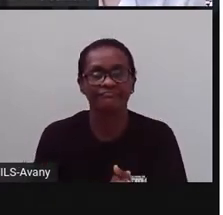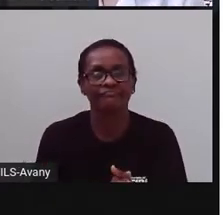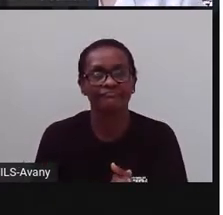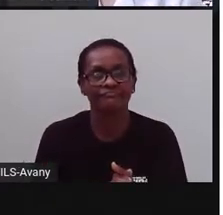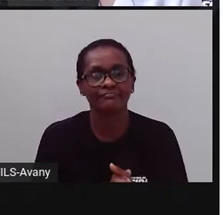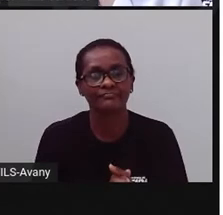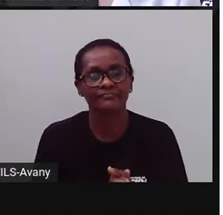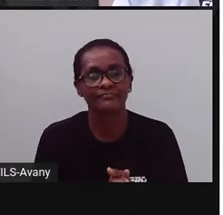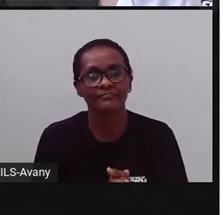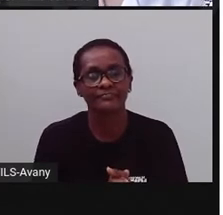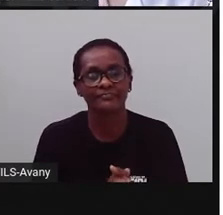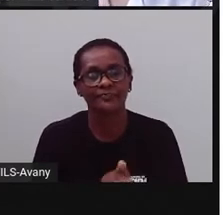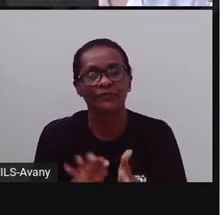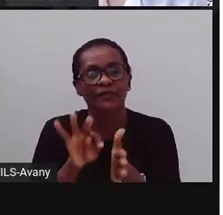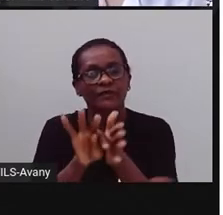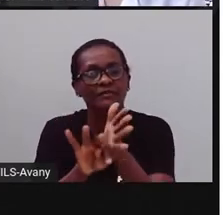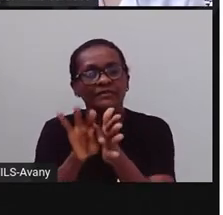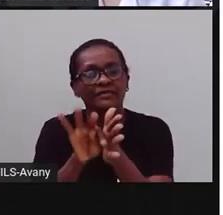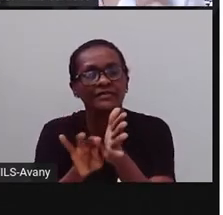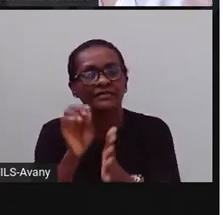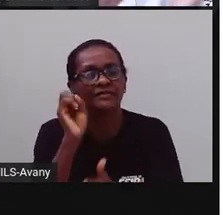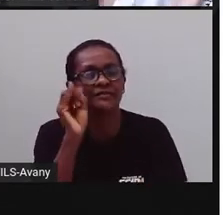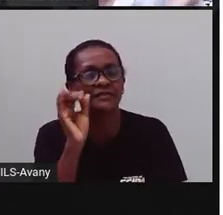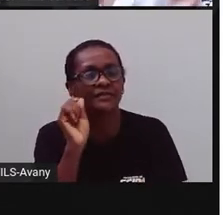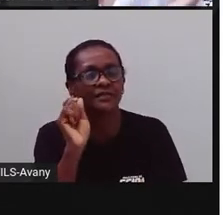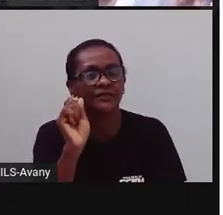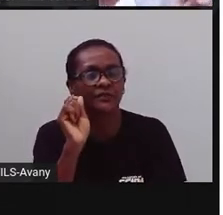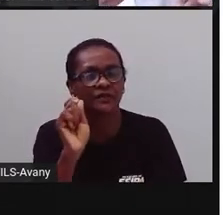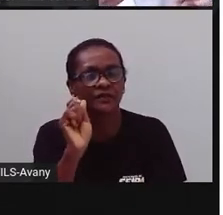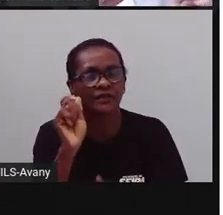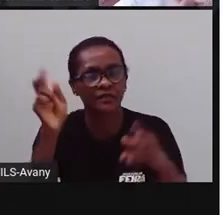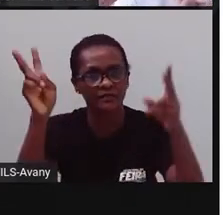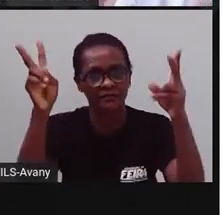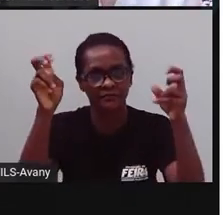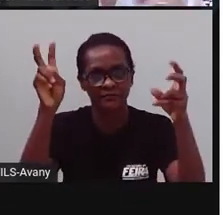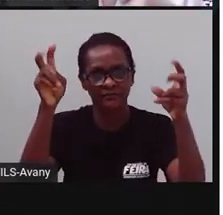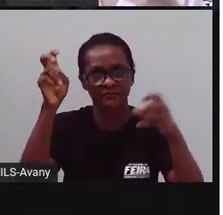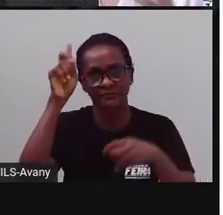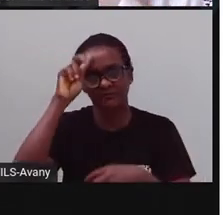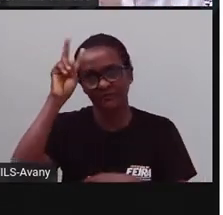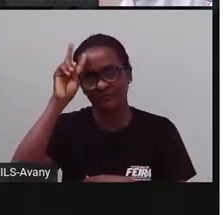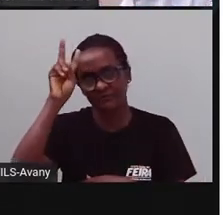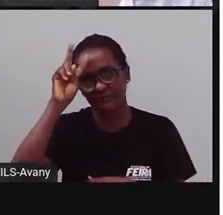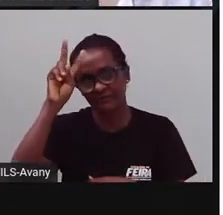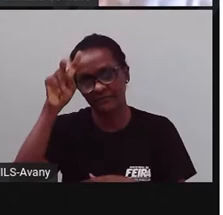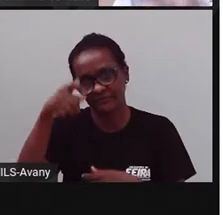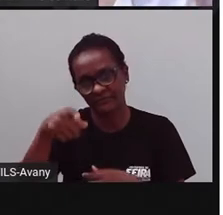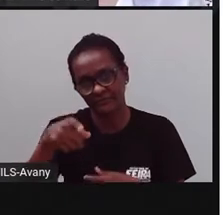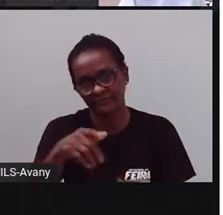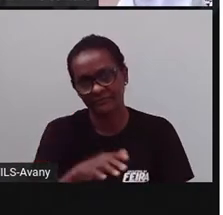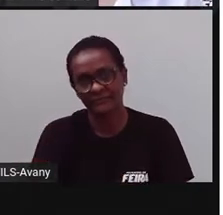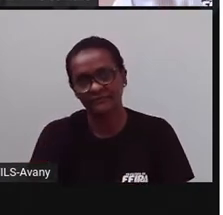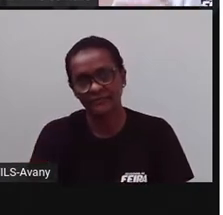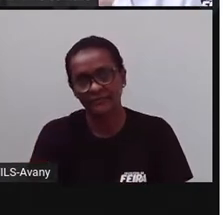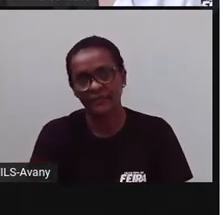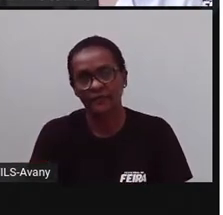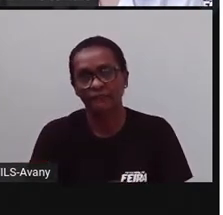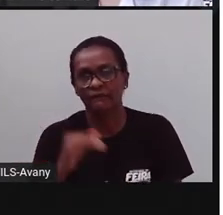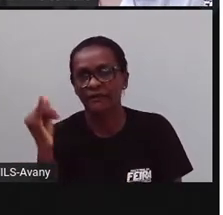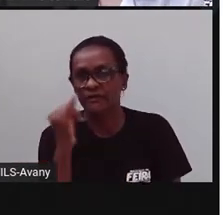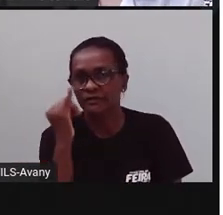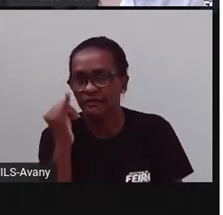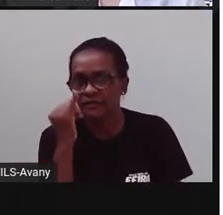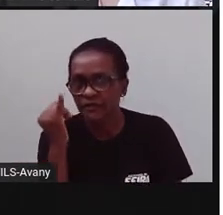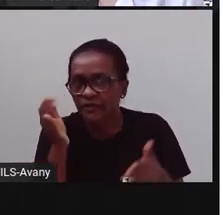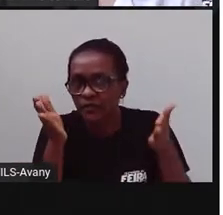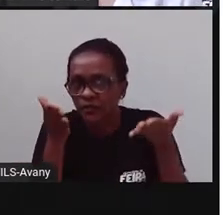será que vai falar esse texto esse livro né lembra aí do tema da nossa aula Esse é um livro que tem muito a ver com a nossa